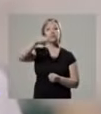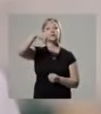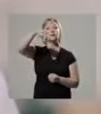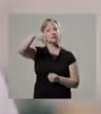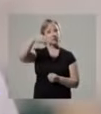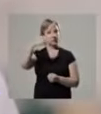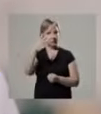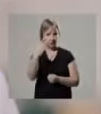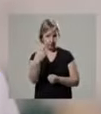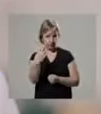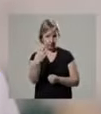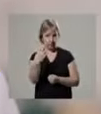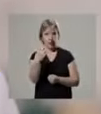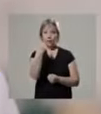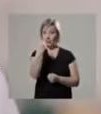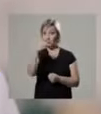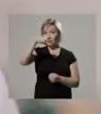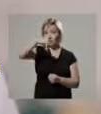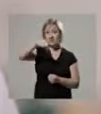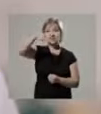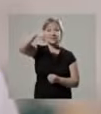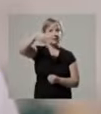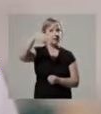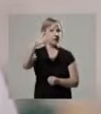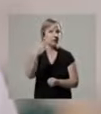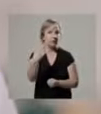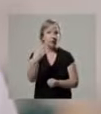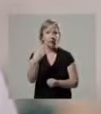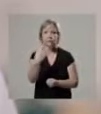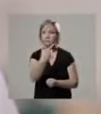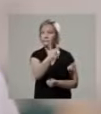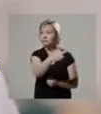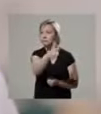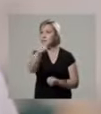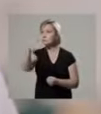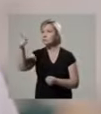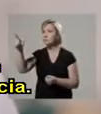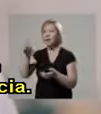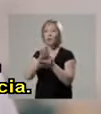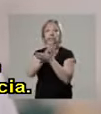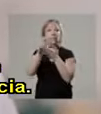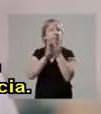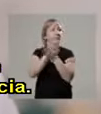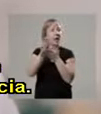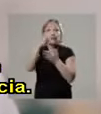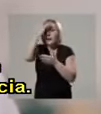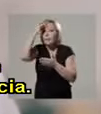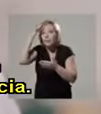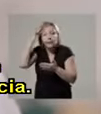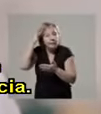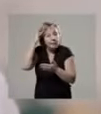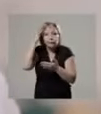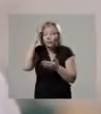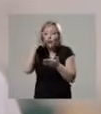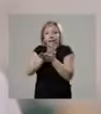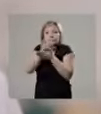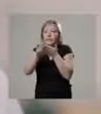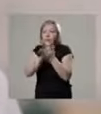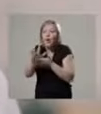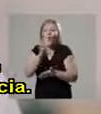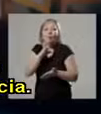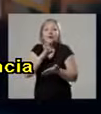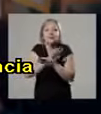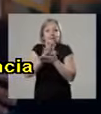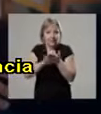foi em 1974. E em 1974 não tinha nada pensado para a questão das pessoas com deficiência.